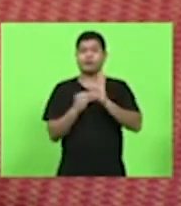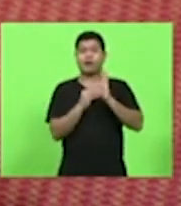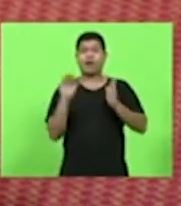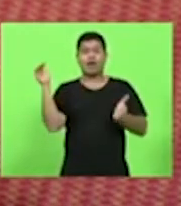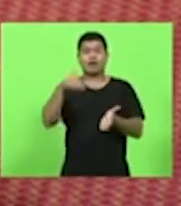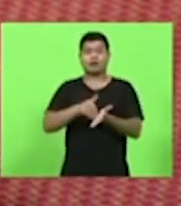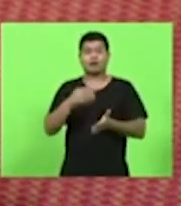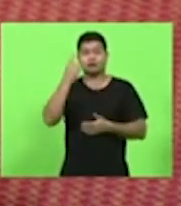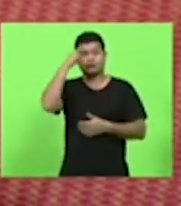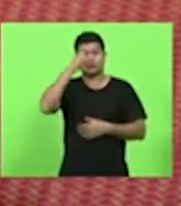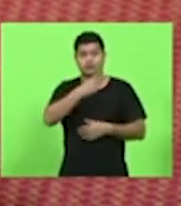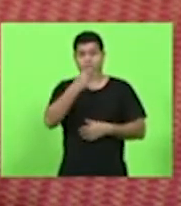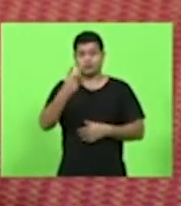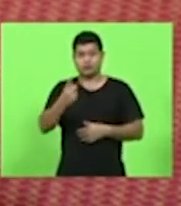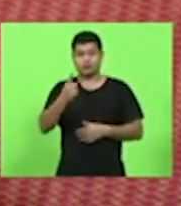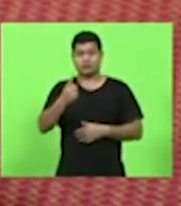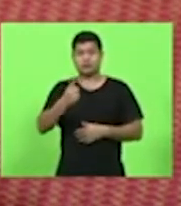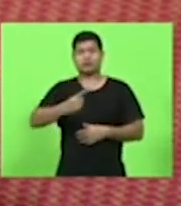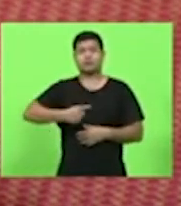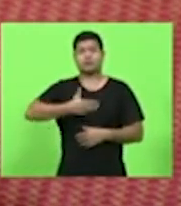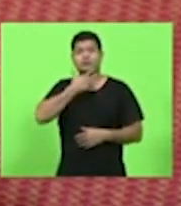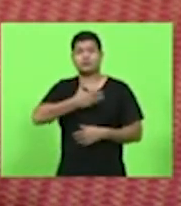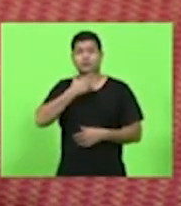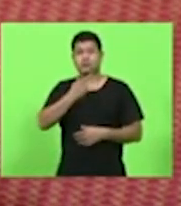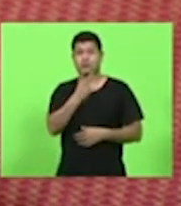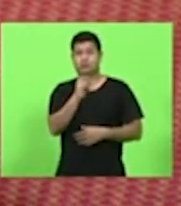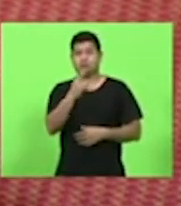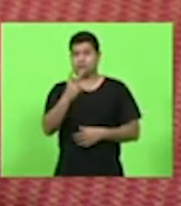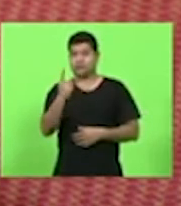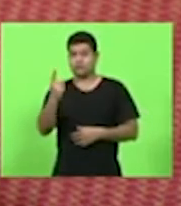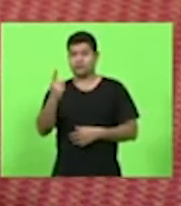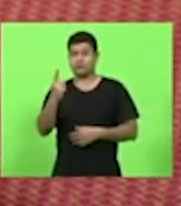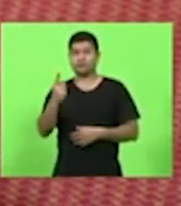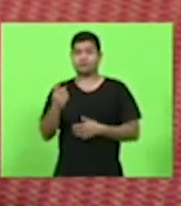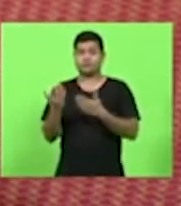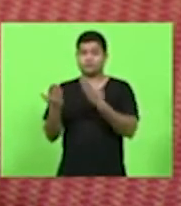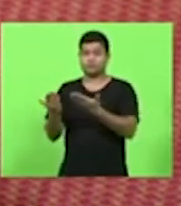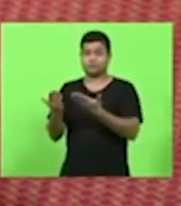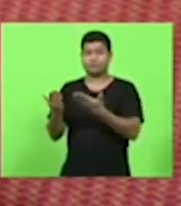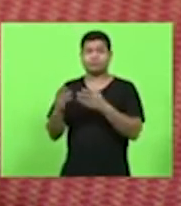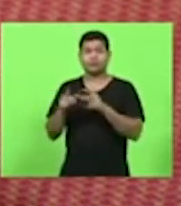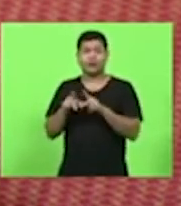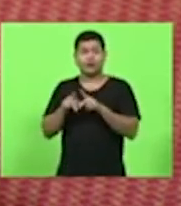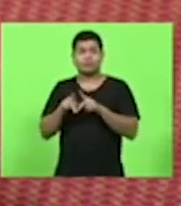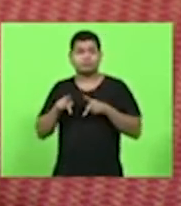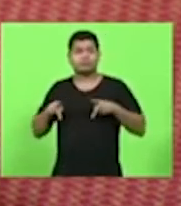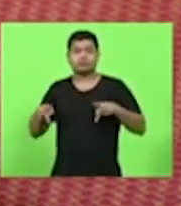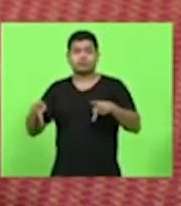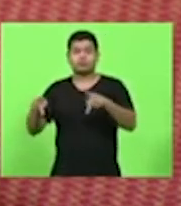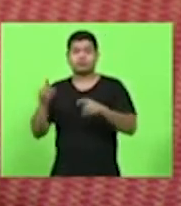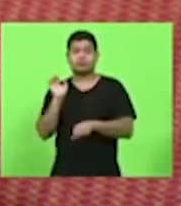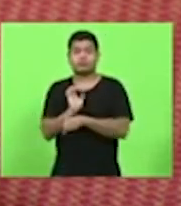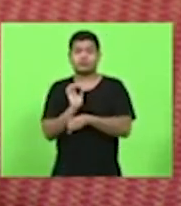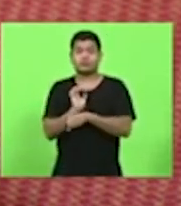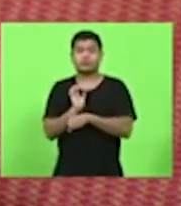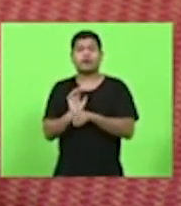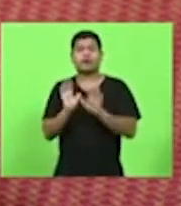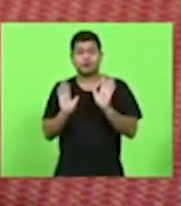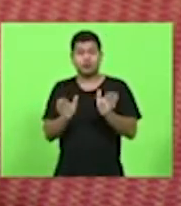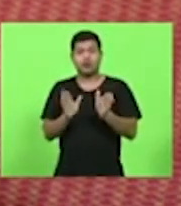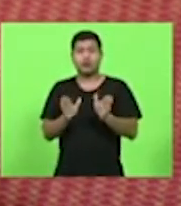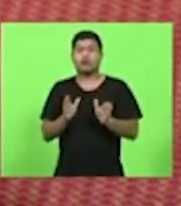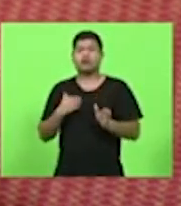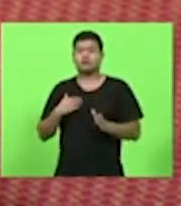31 dezembro de 2021 A procuradoria do estado está buscando na